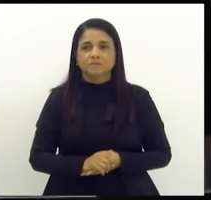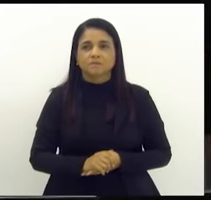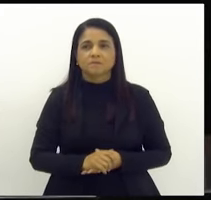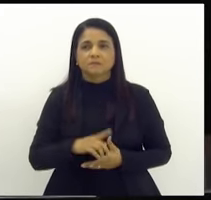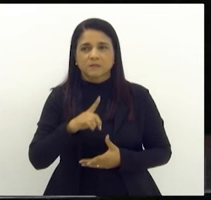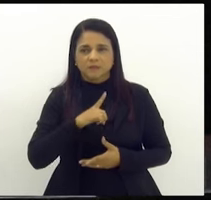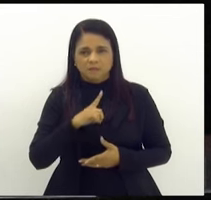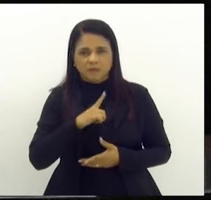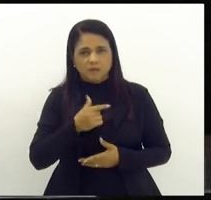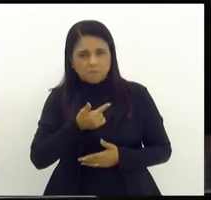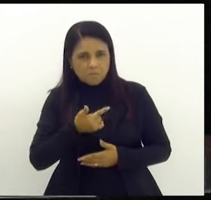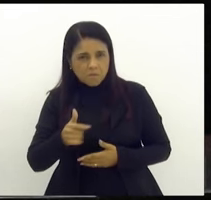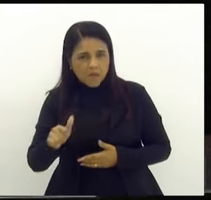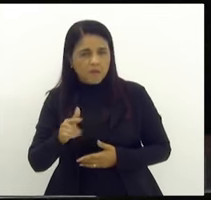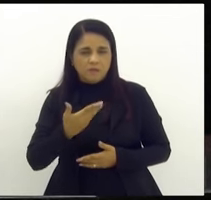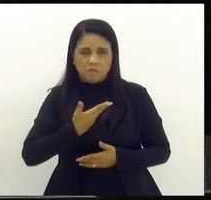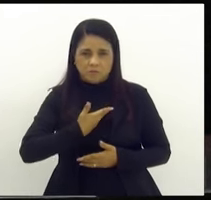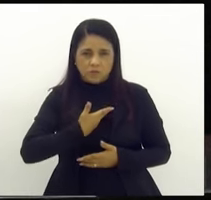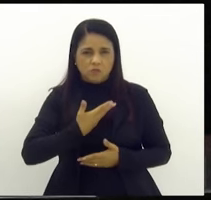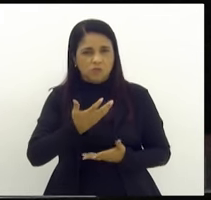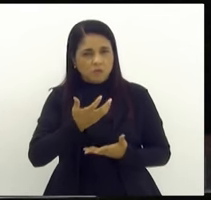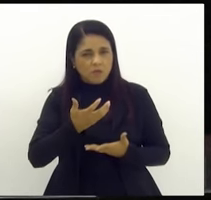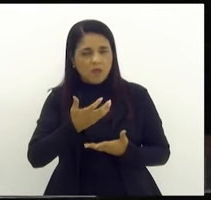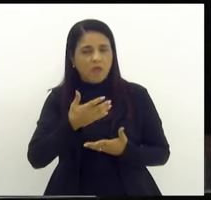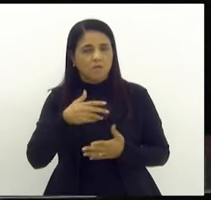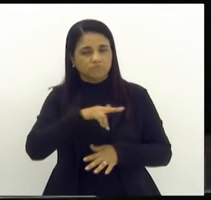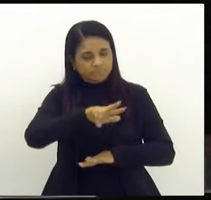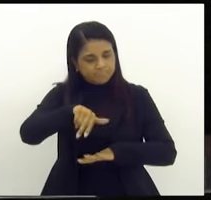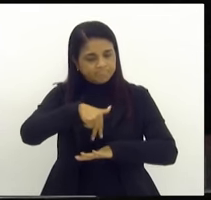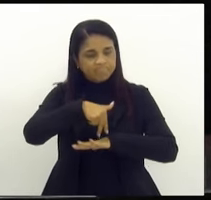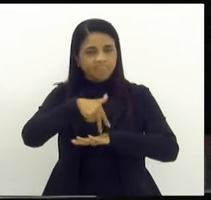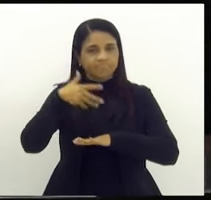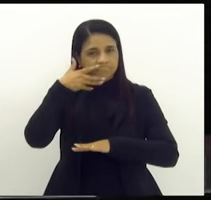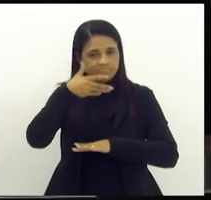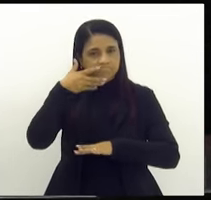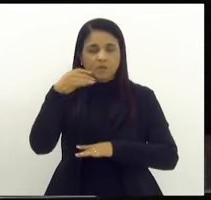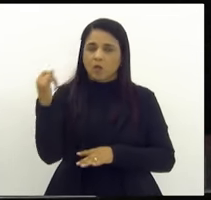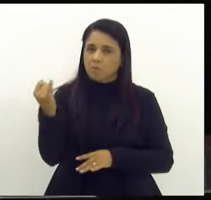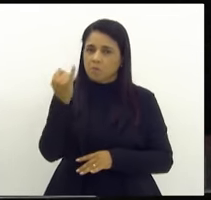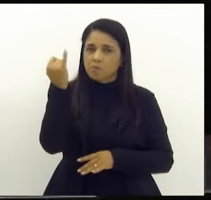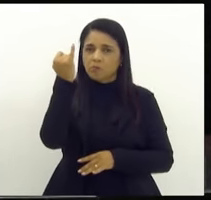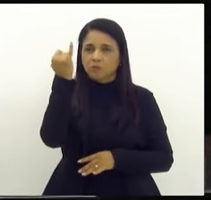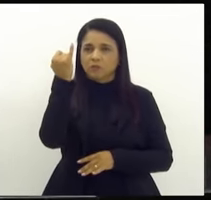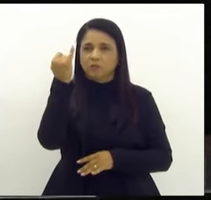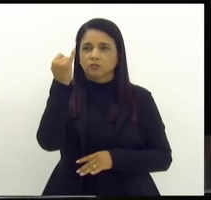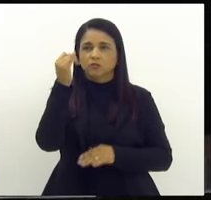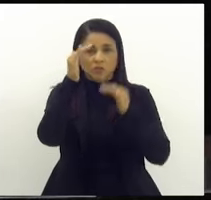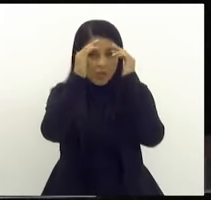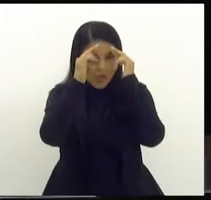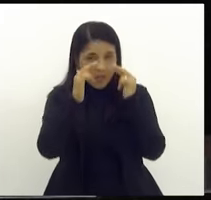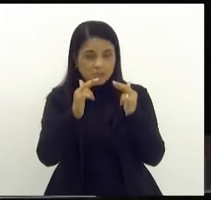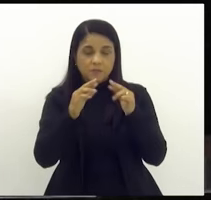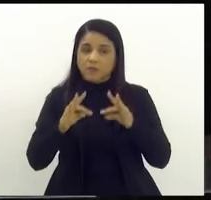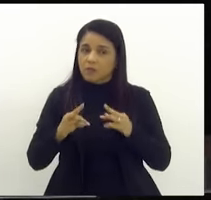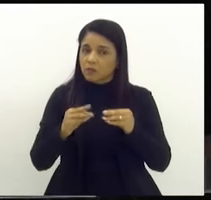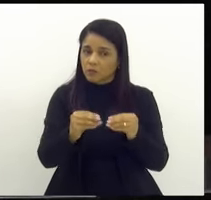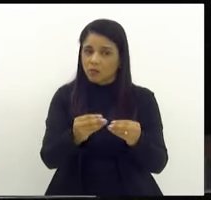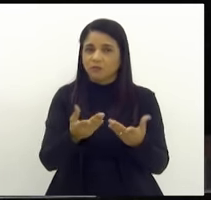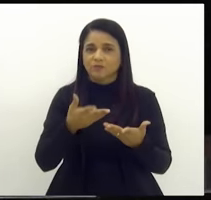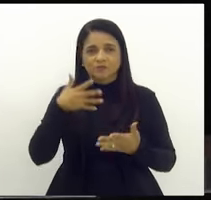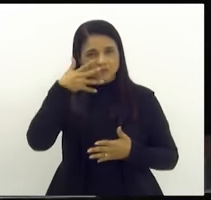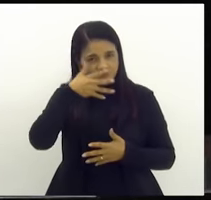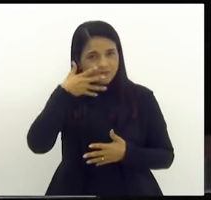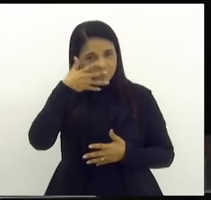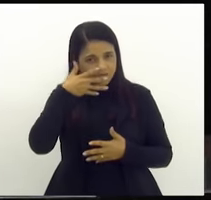ainda deve ter algum colega que também queira fazer uso da fala e acho importante a gente poder ouvir a todos e